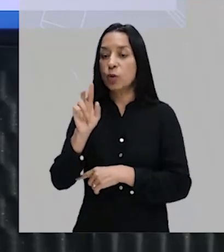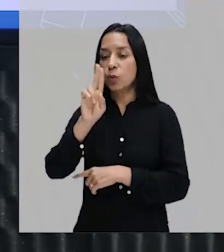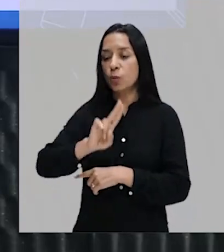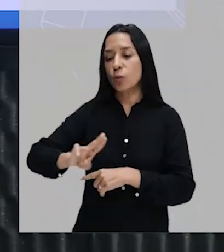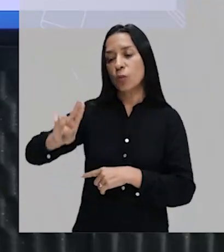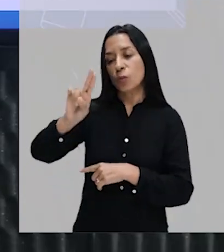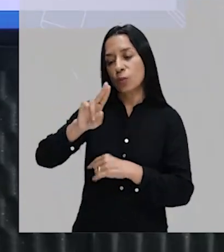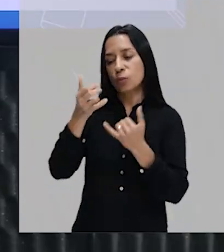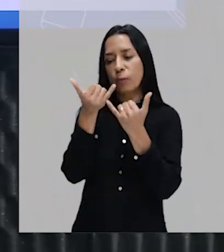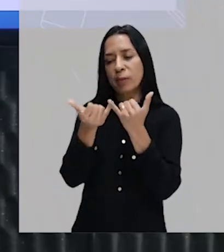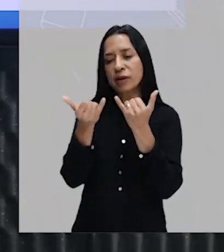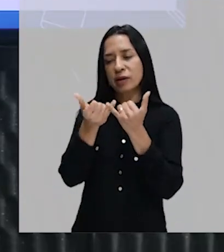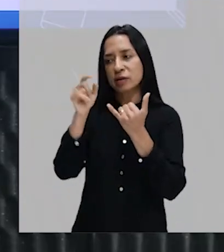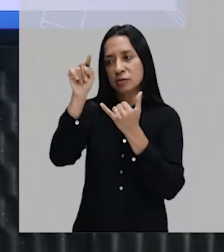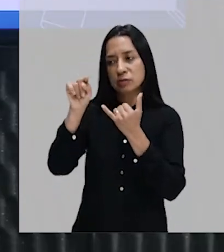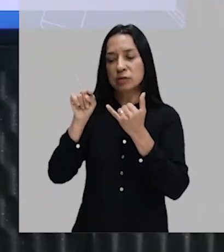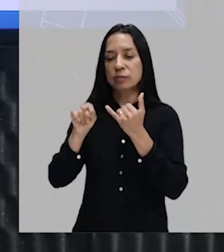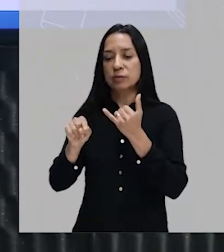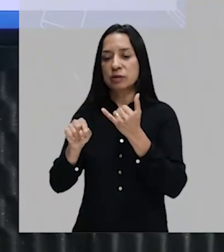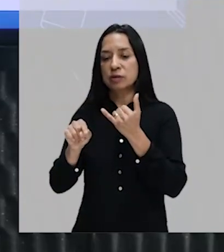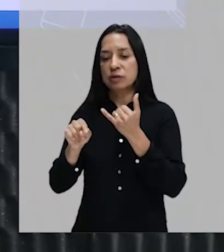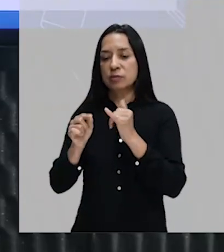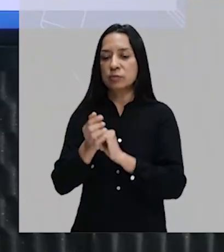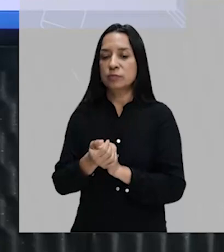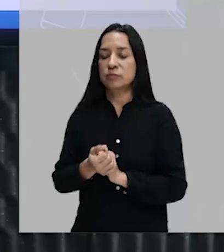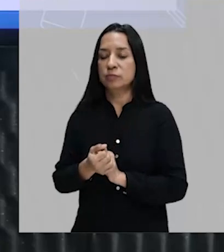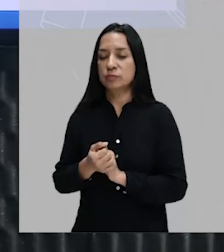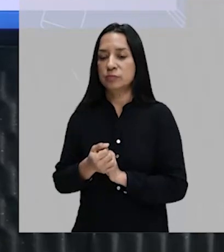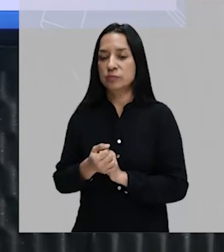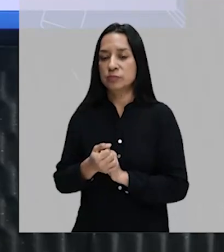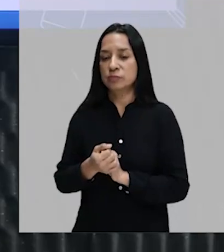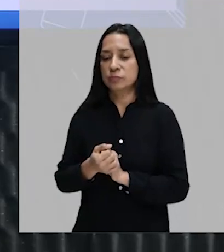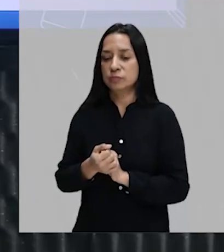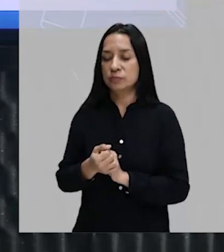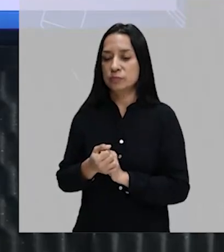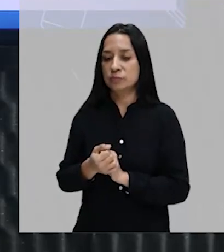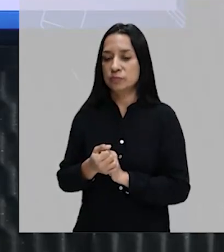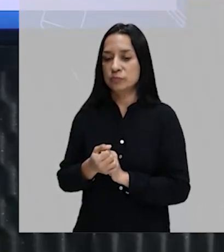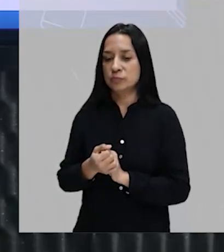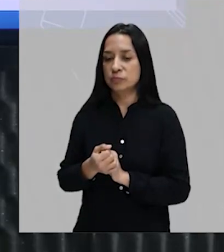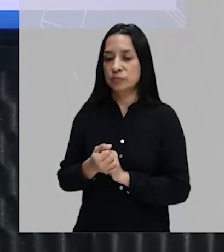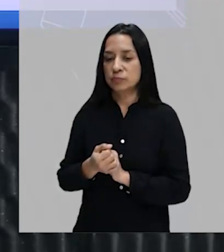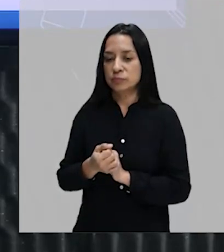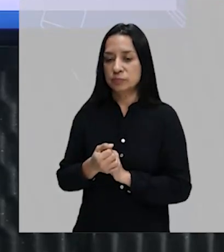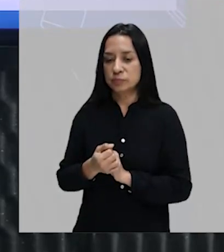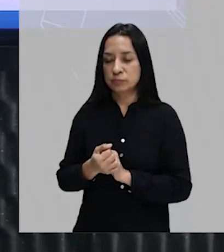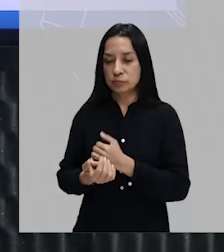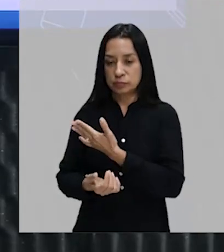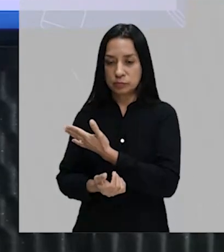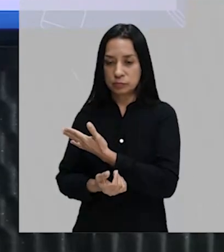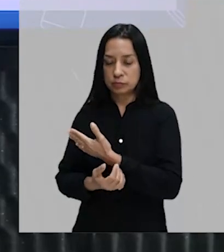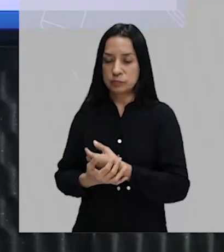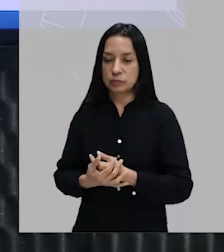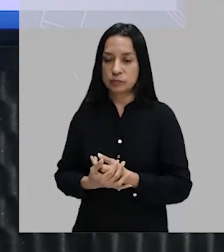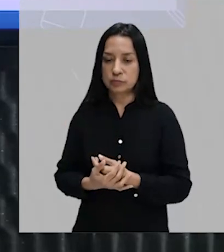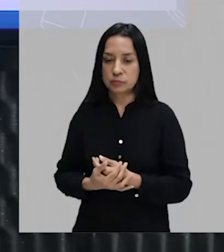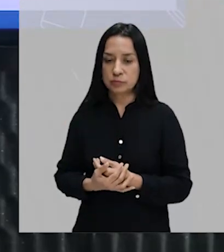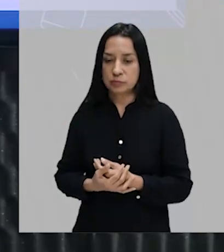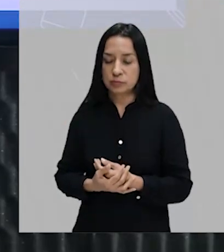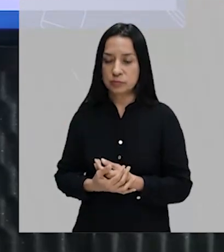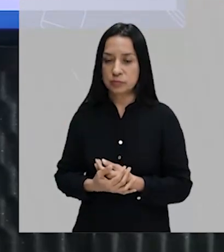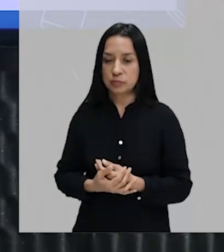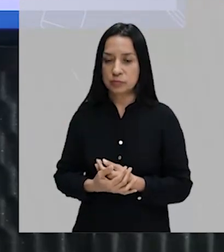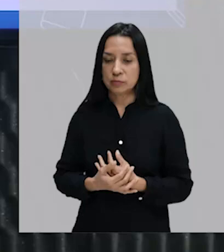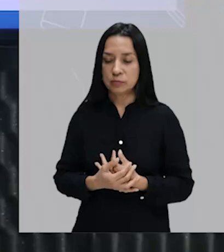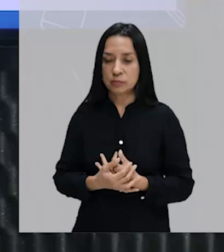é o mesmo da exclamação, tá? Então, me usas, por favor? ¿Sabes quiénes somos? Somos los signos